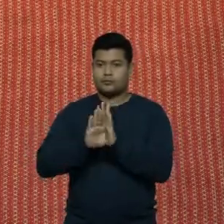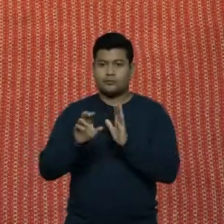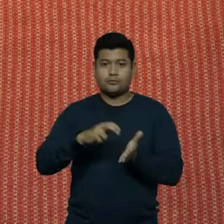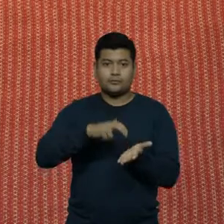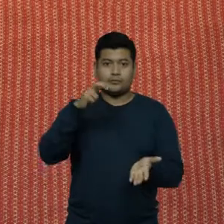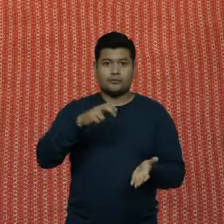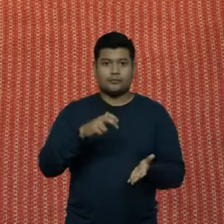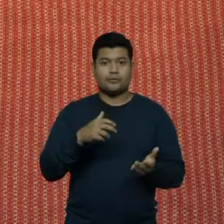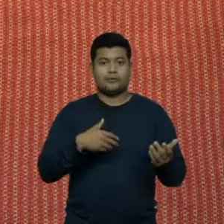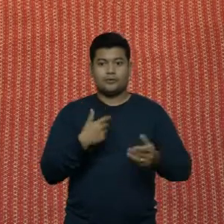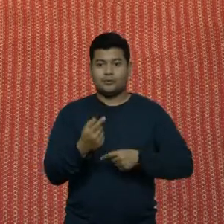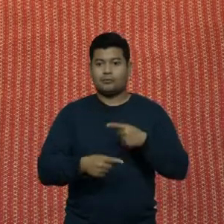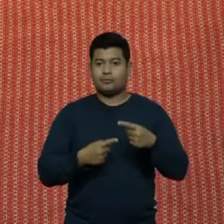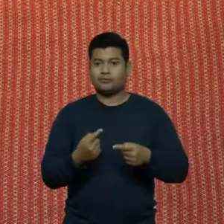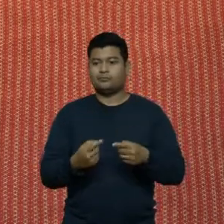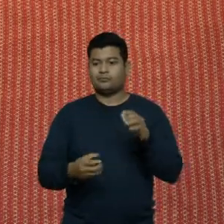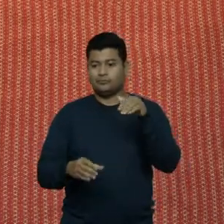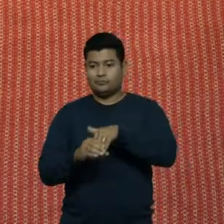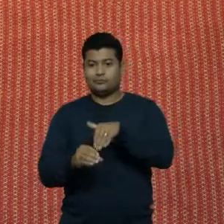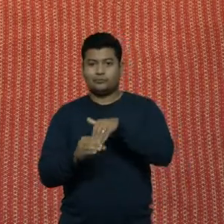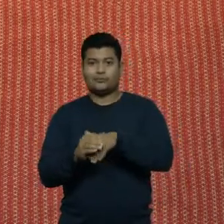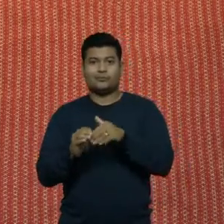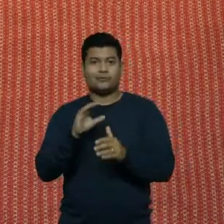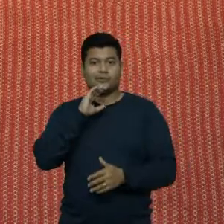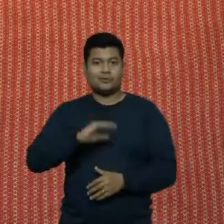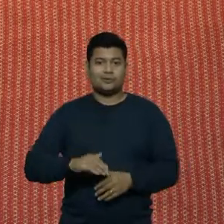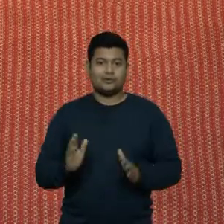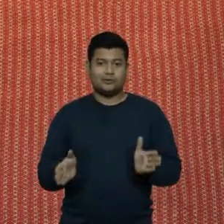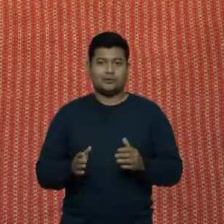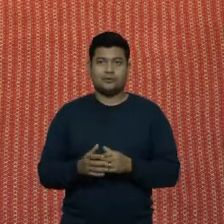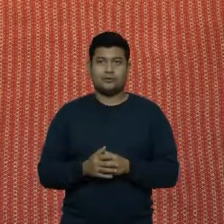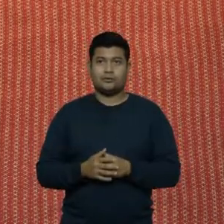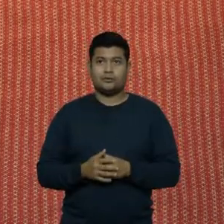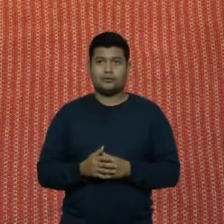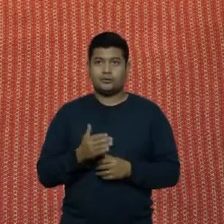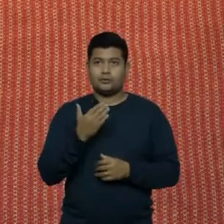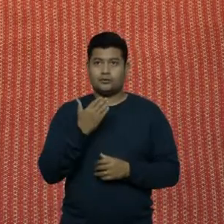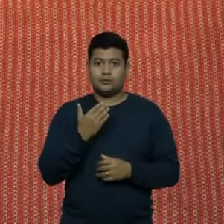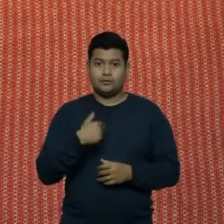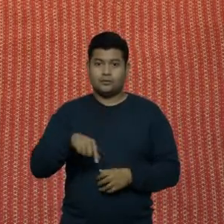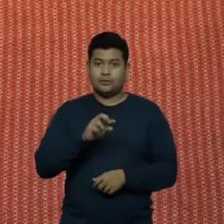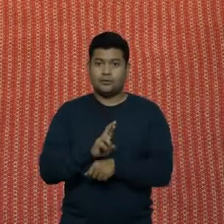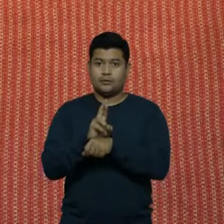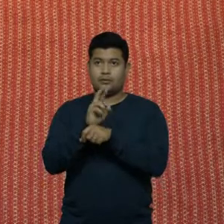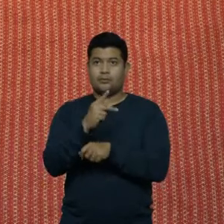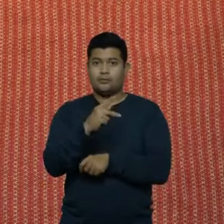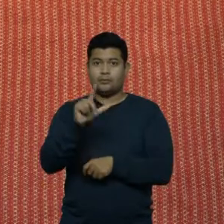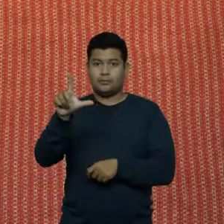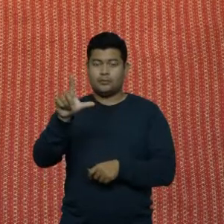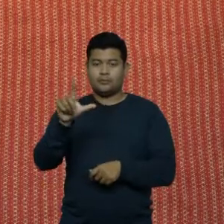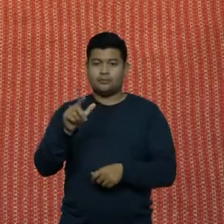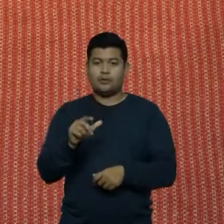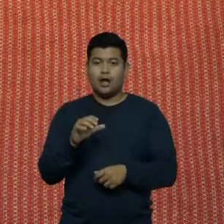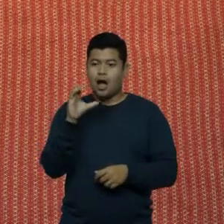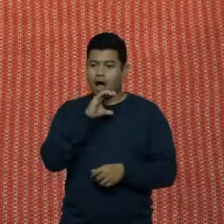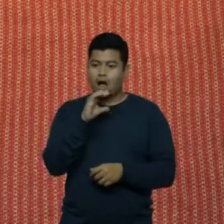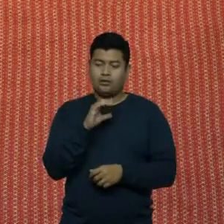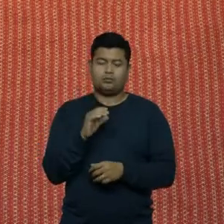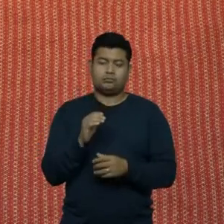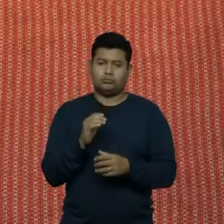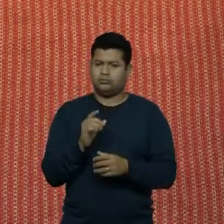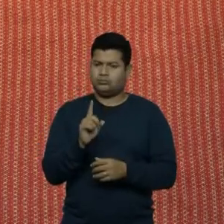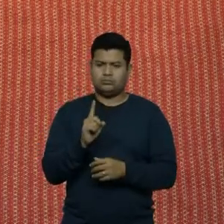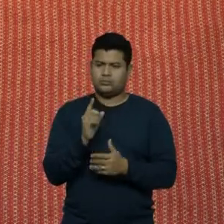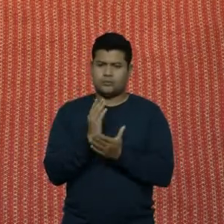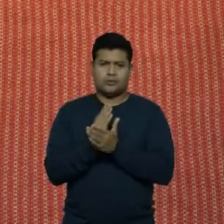com ação contra coisas que a gente volta aqui no Parlamento só queria pedir a vossa excelência não do pl que a gente ilumine a pressa EA gente Procure